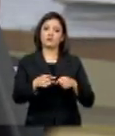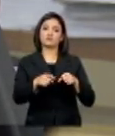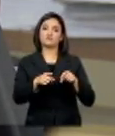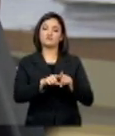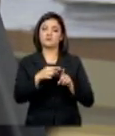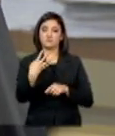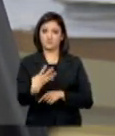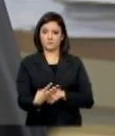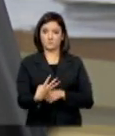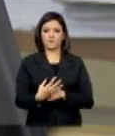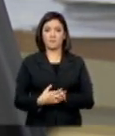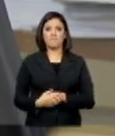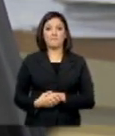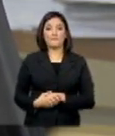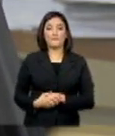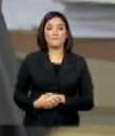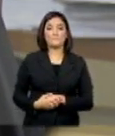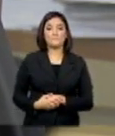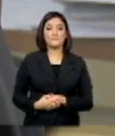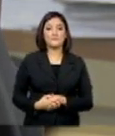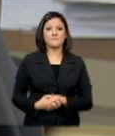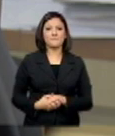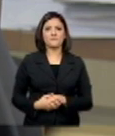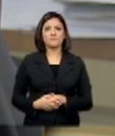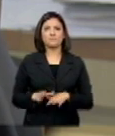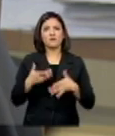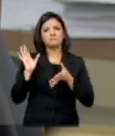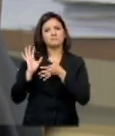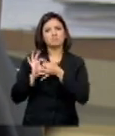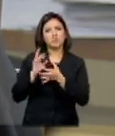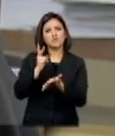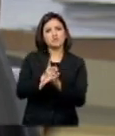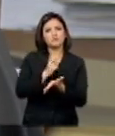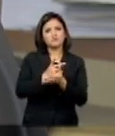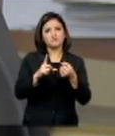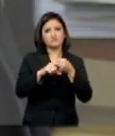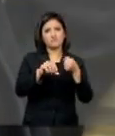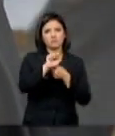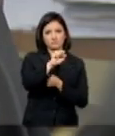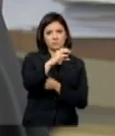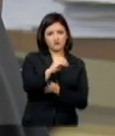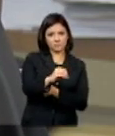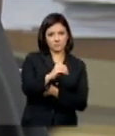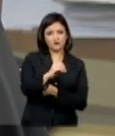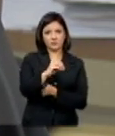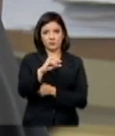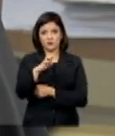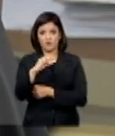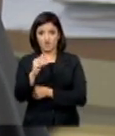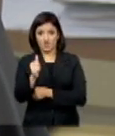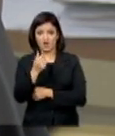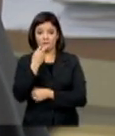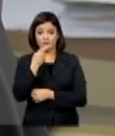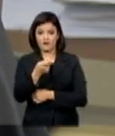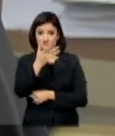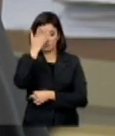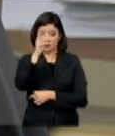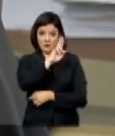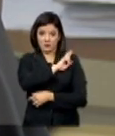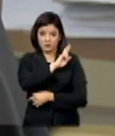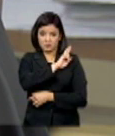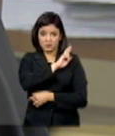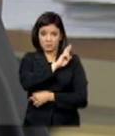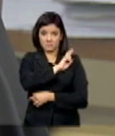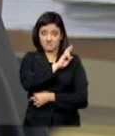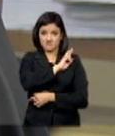e 4 seguindo a mesma linha e assim artigo 80 do eca prevê os responsáveis por estabelecimentos que explorem